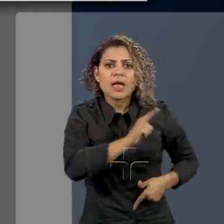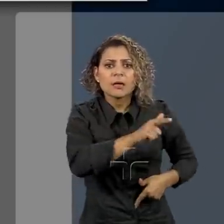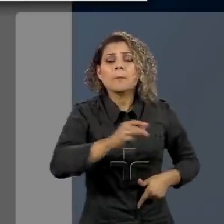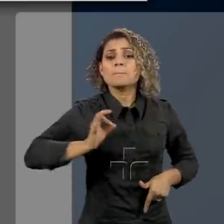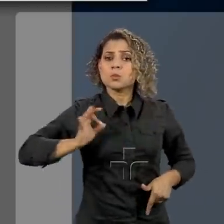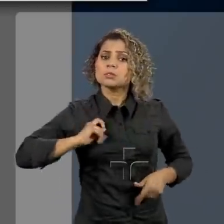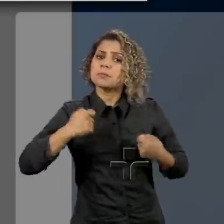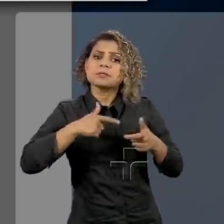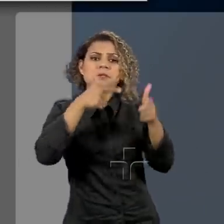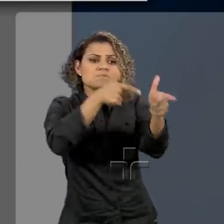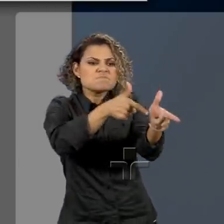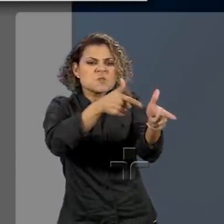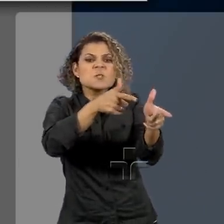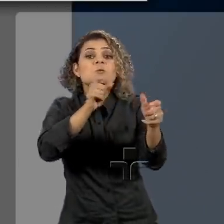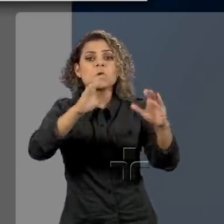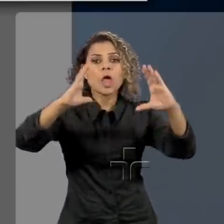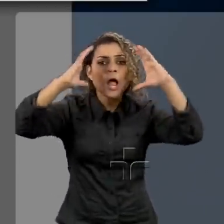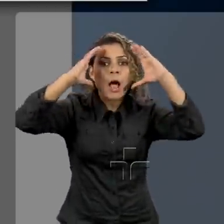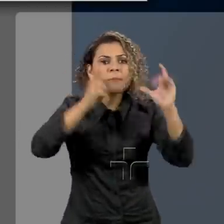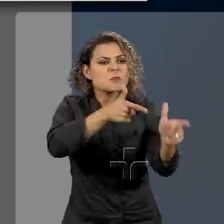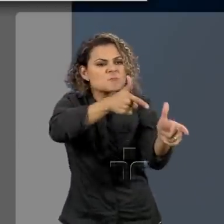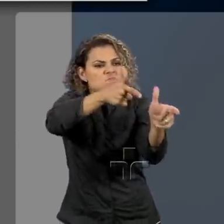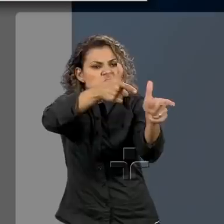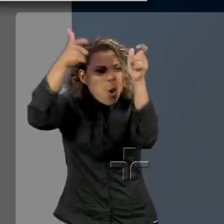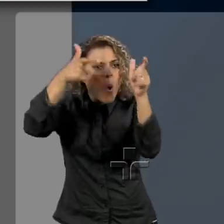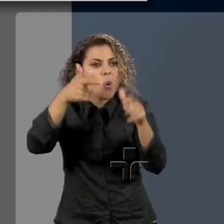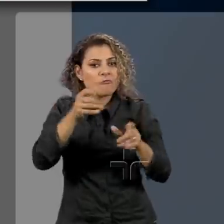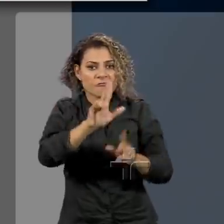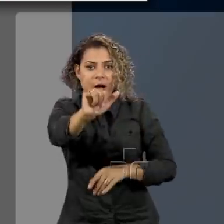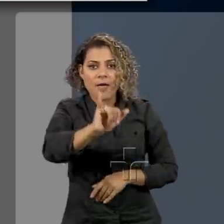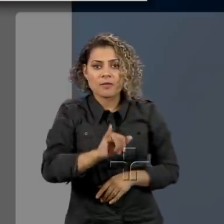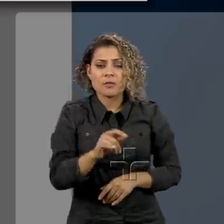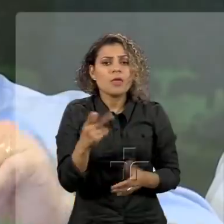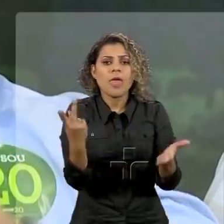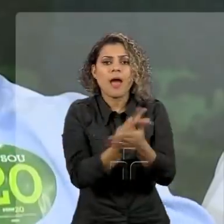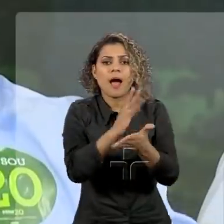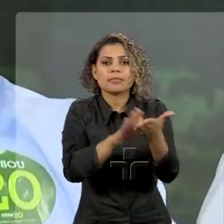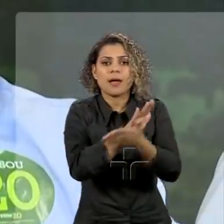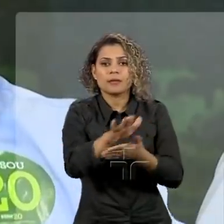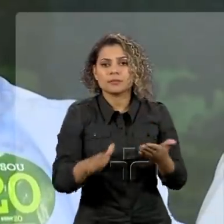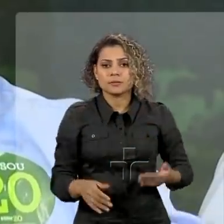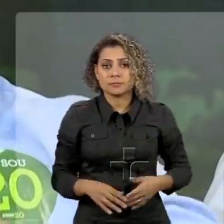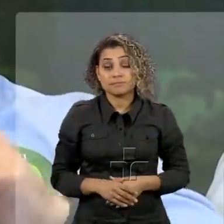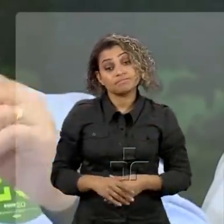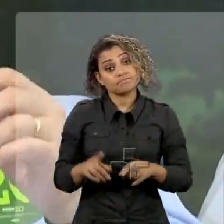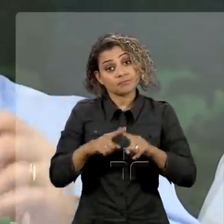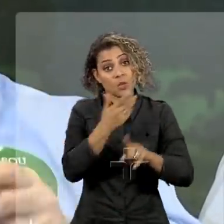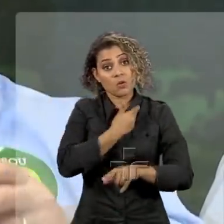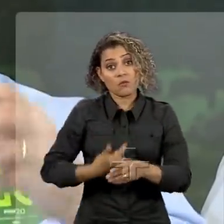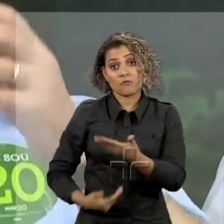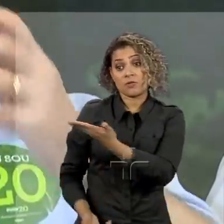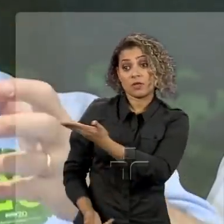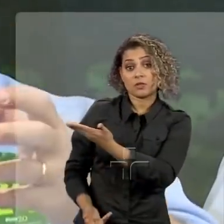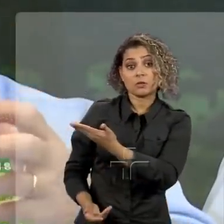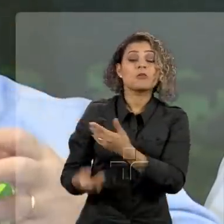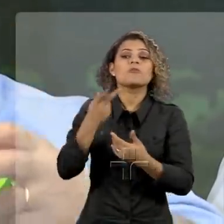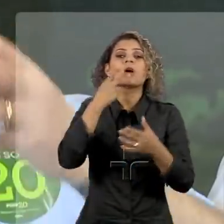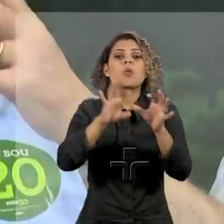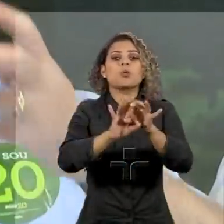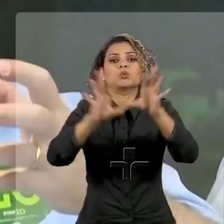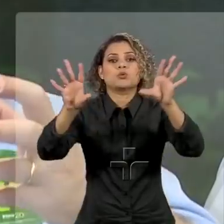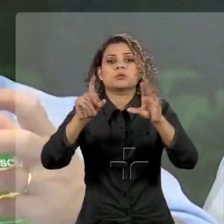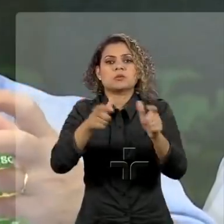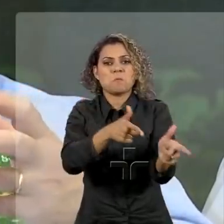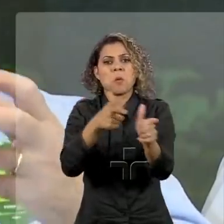correto, vai mirar na cabecinha e fogo, para não ter erro. Para o governador eleito, a autorização para